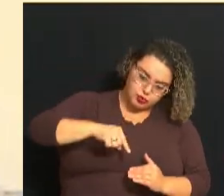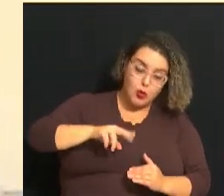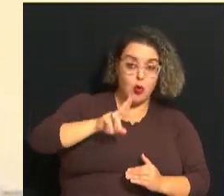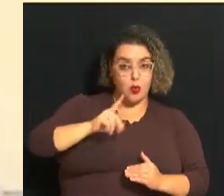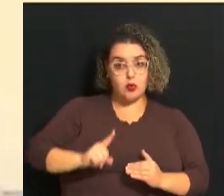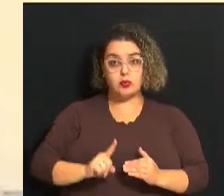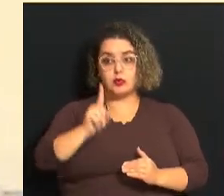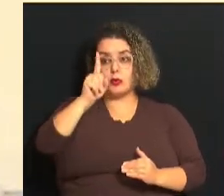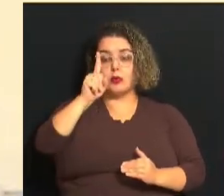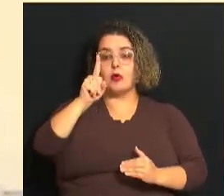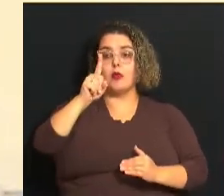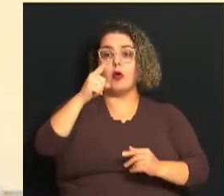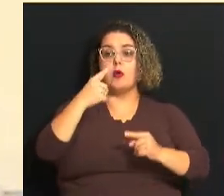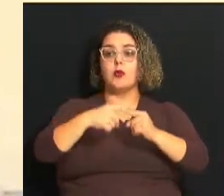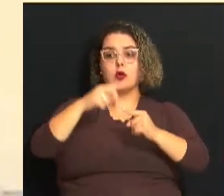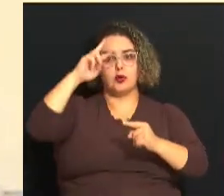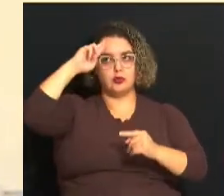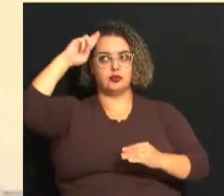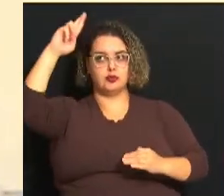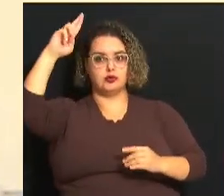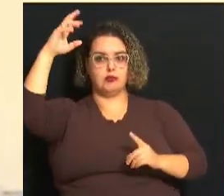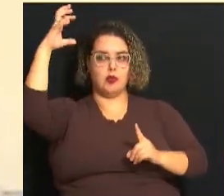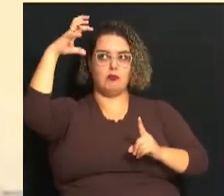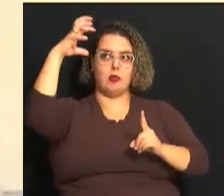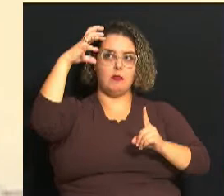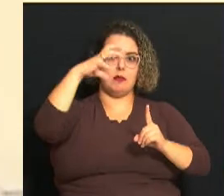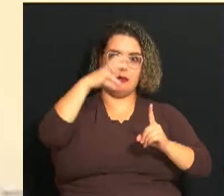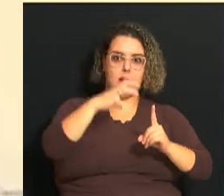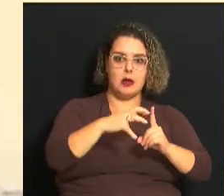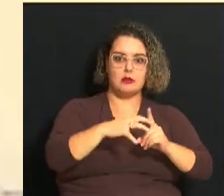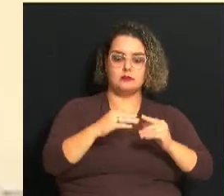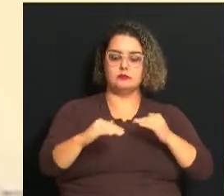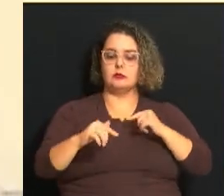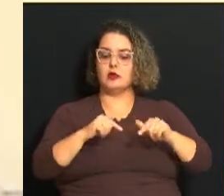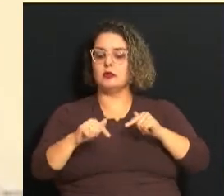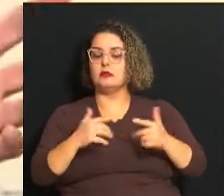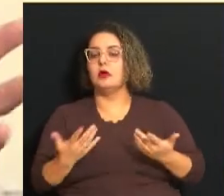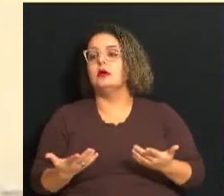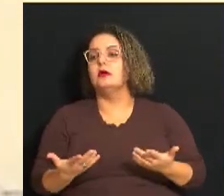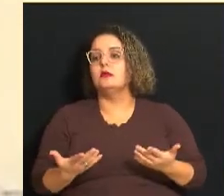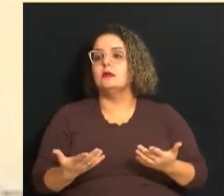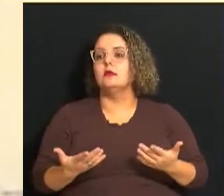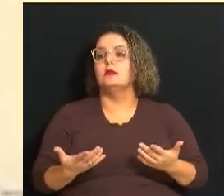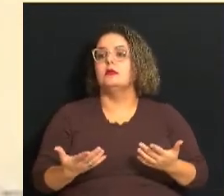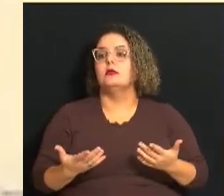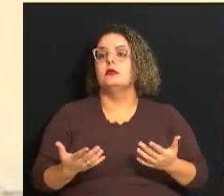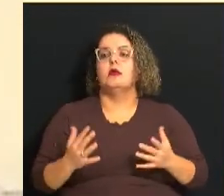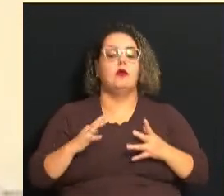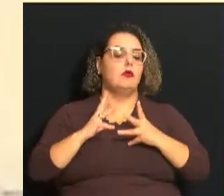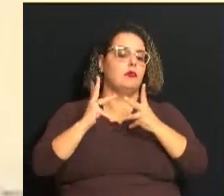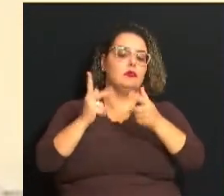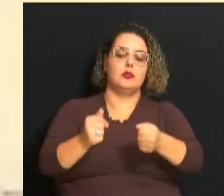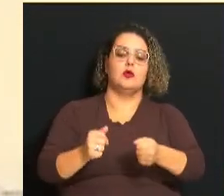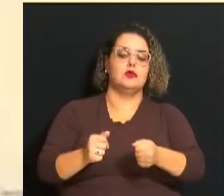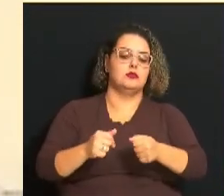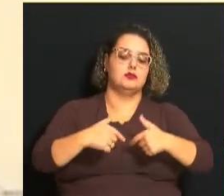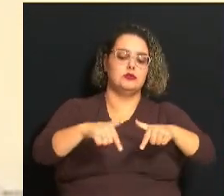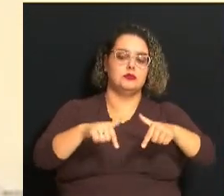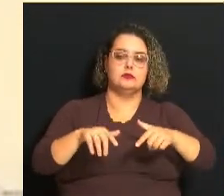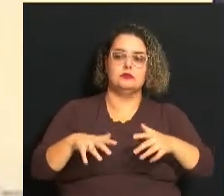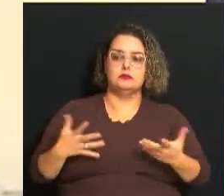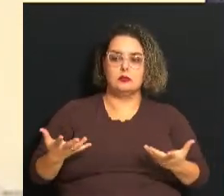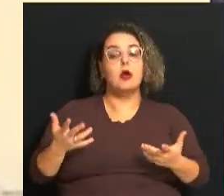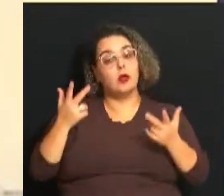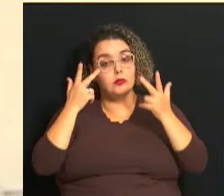vertical porque um chefe assedia um trabalhador subordinado trabalhador subordinado a um conjunto de trabalhadores mais